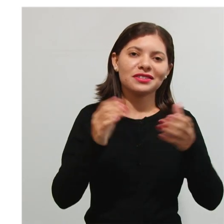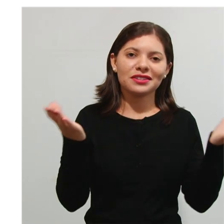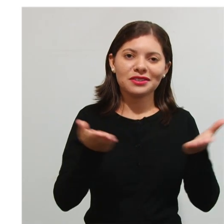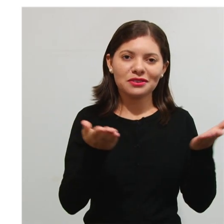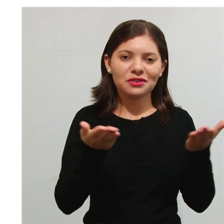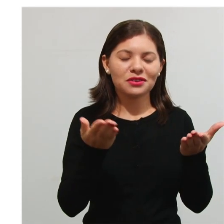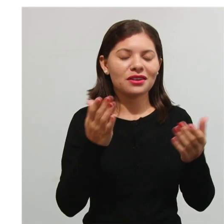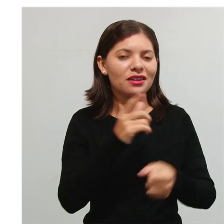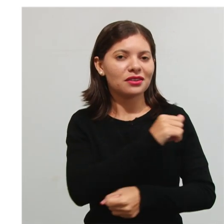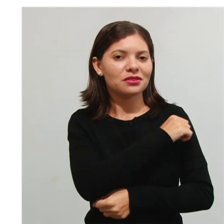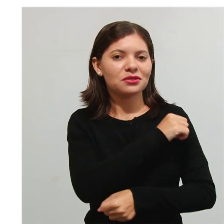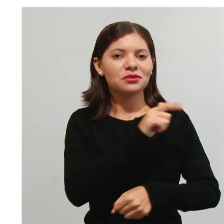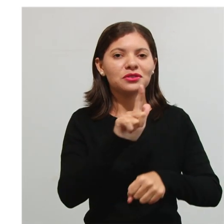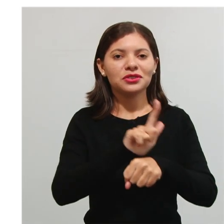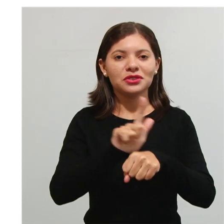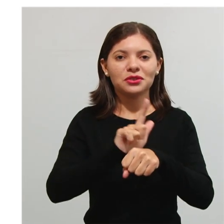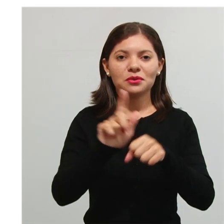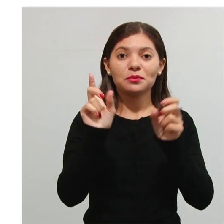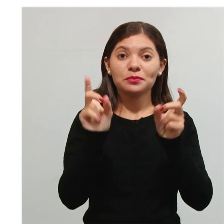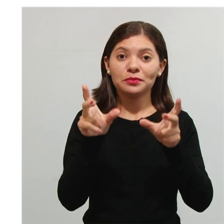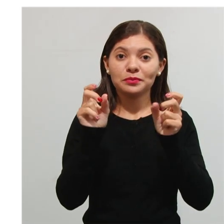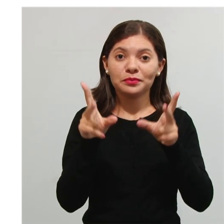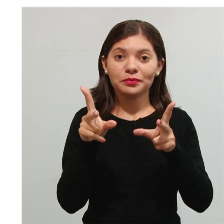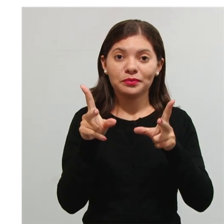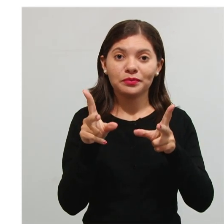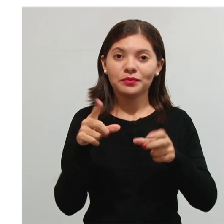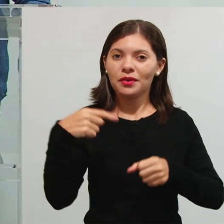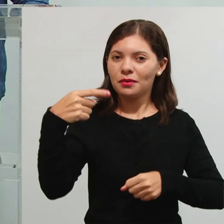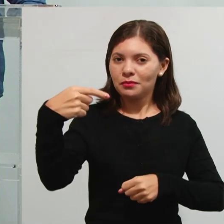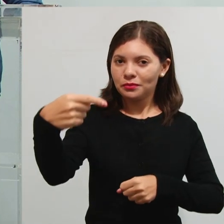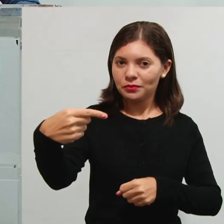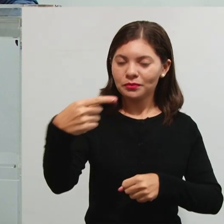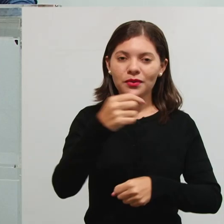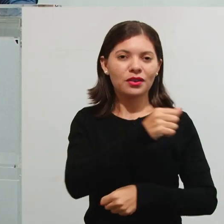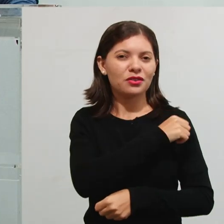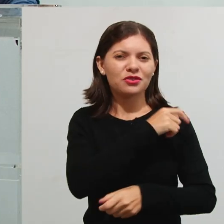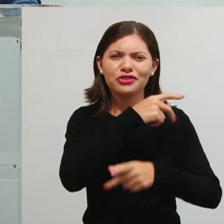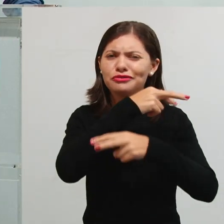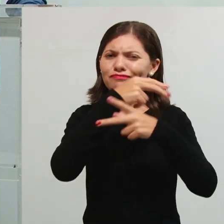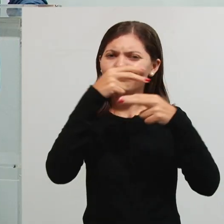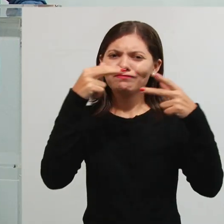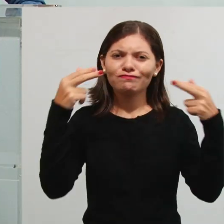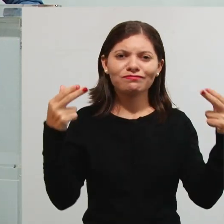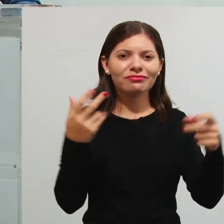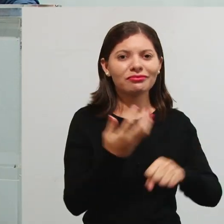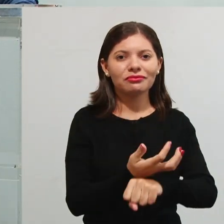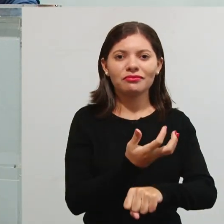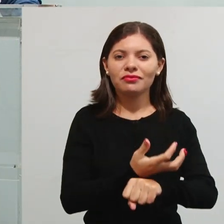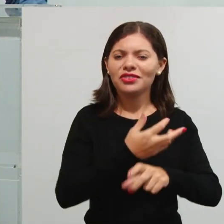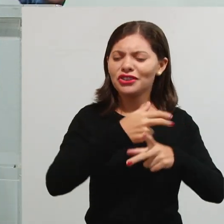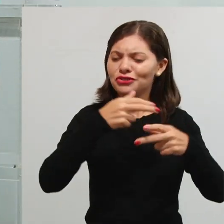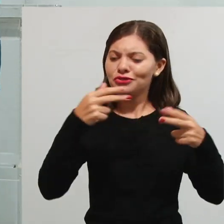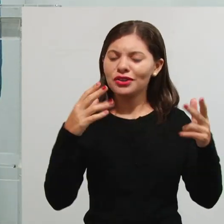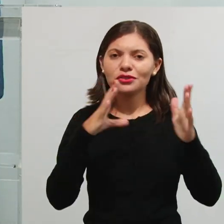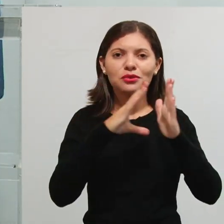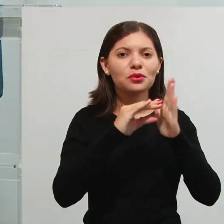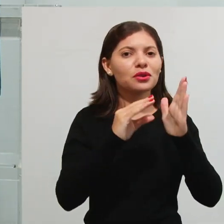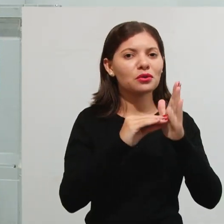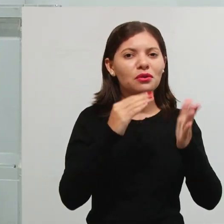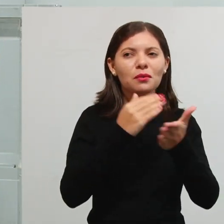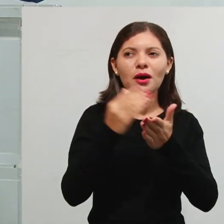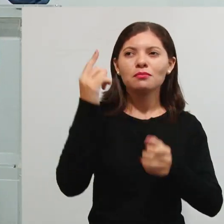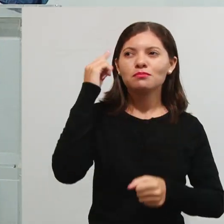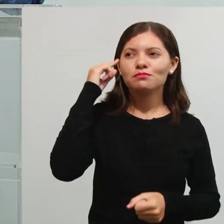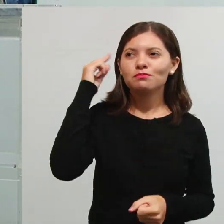gestão comercial. Vocês vão ver aí, enquanto alunos de gestão comercial, várias outras disciplinas e vários outros conteúdos que vocês vão começar a